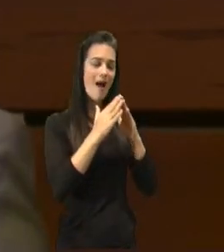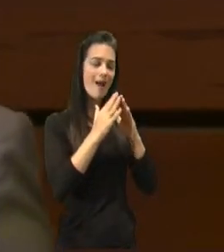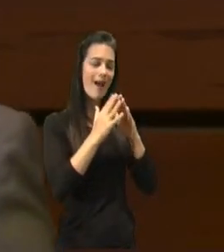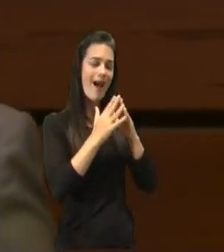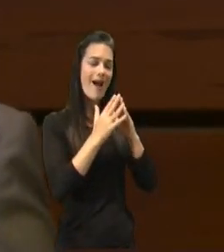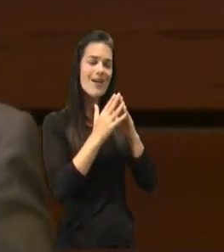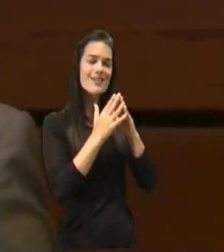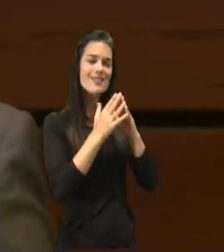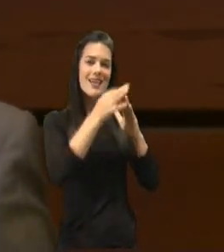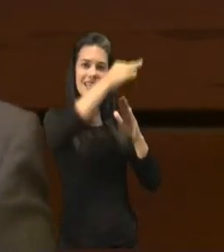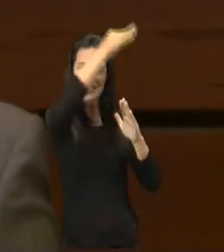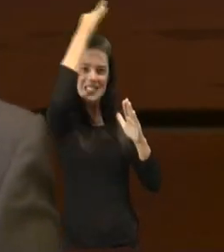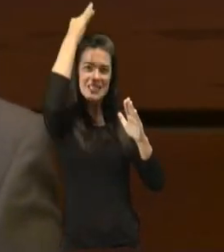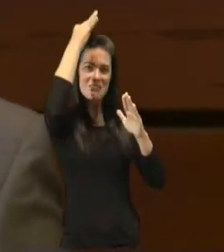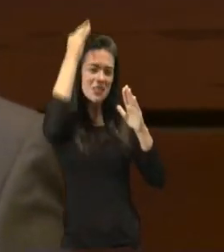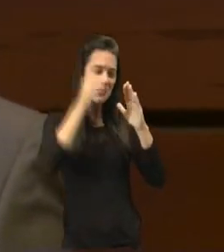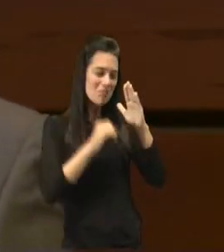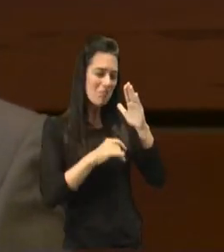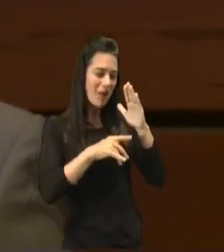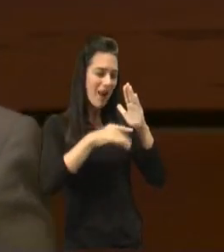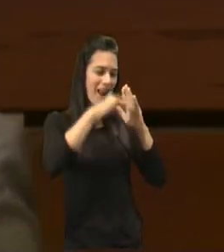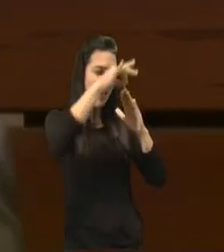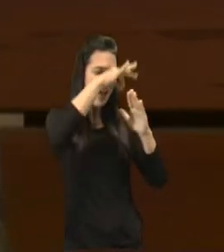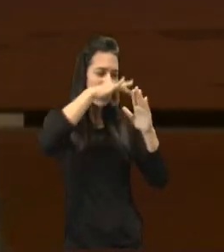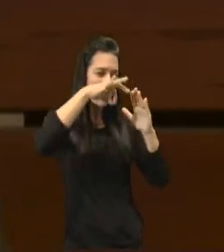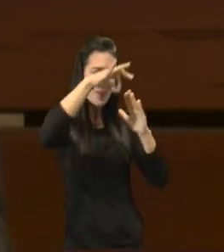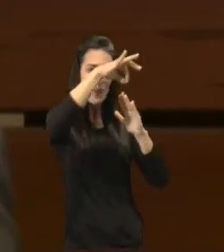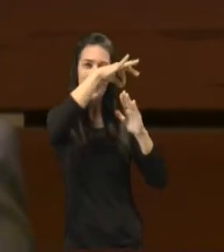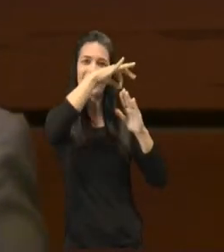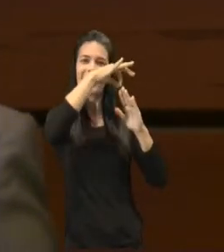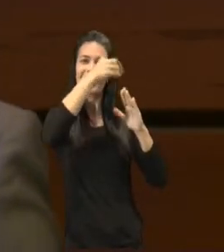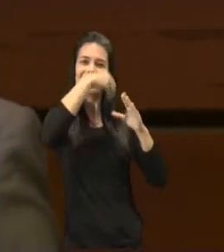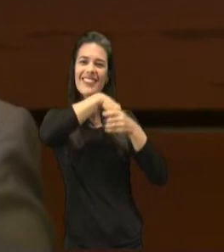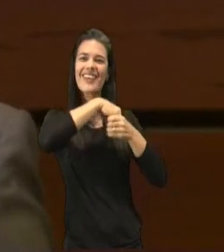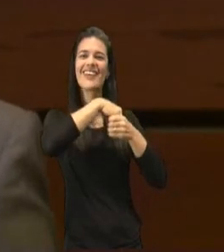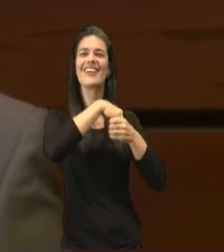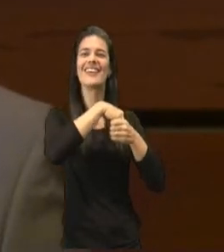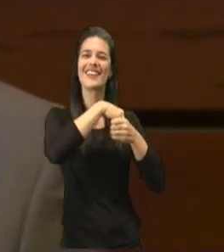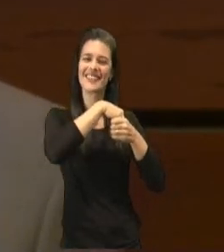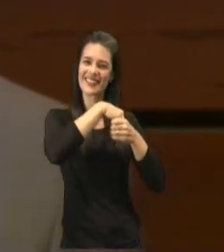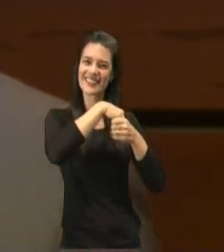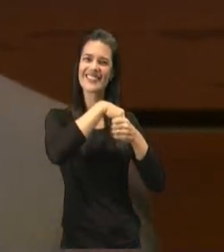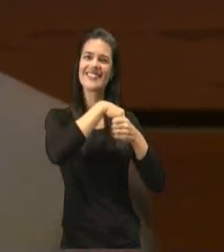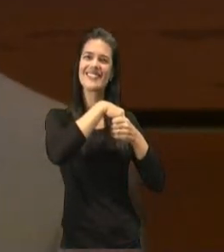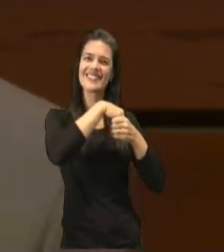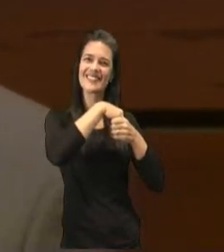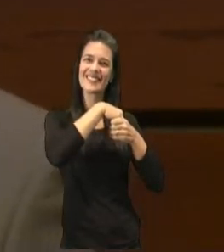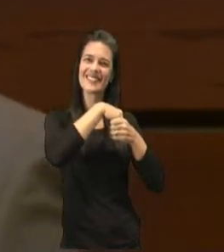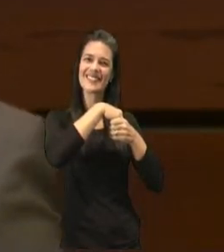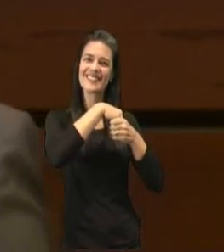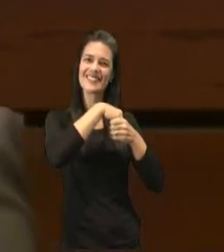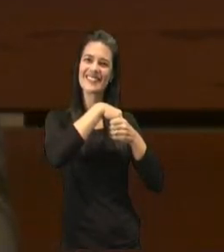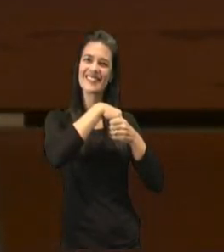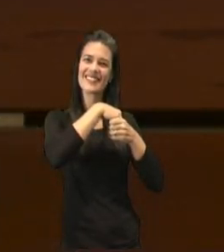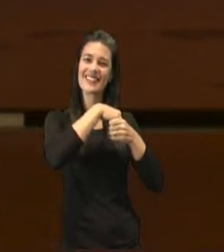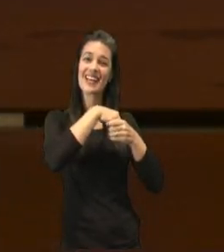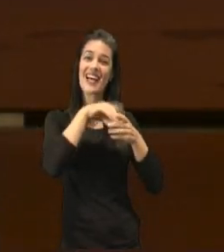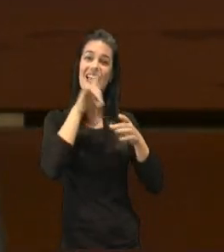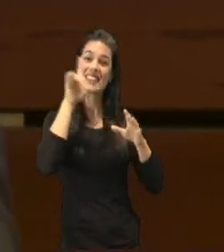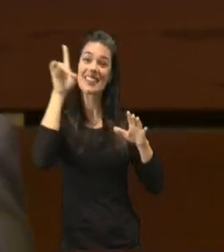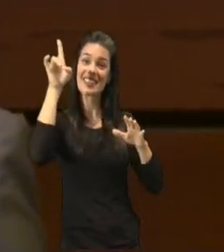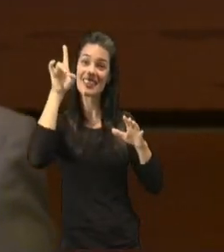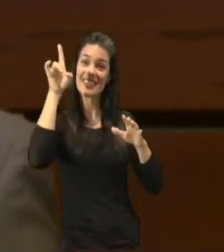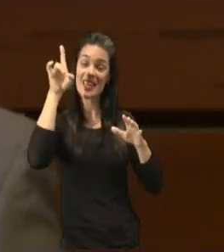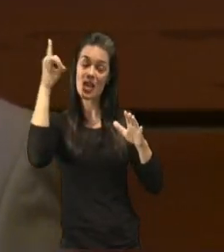fervor da espiritualidade de Deus, da espiritualidade cristã, do exercício espiritual de nossas vidas. O Senhor veio